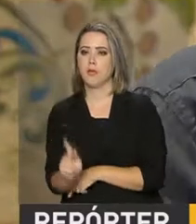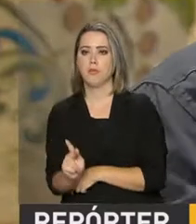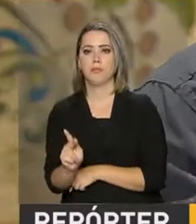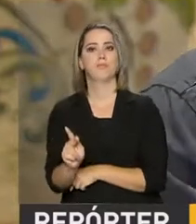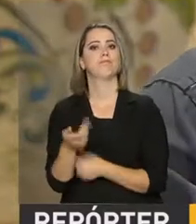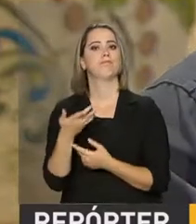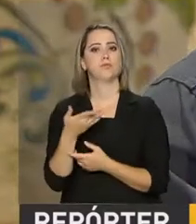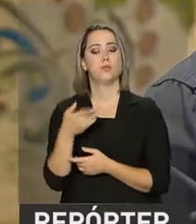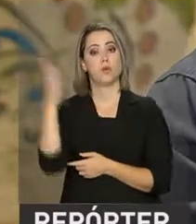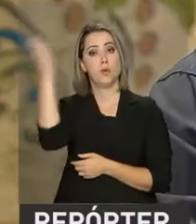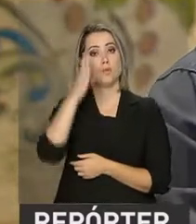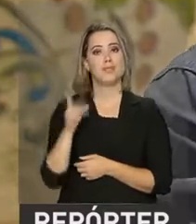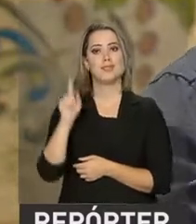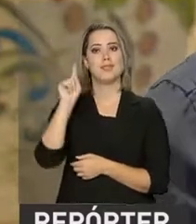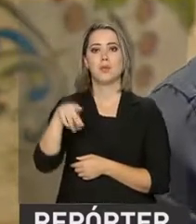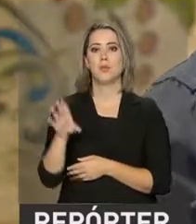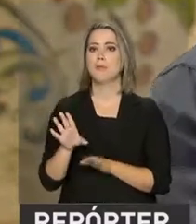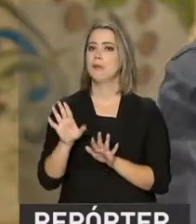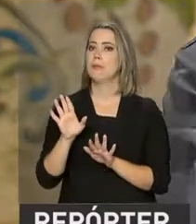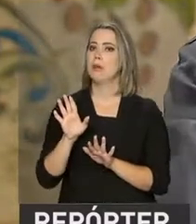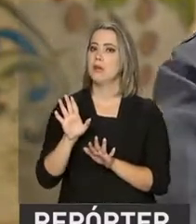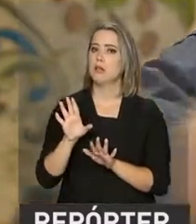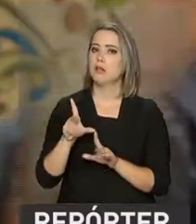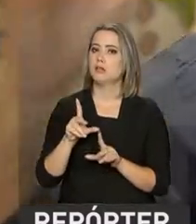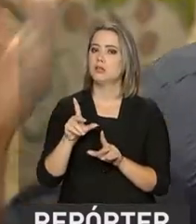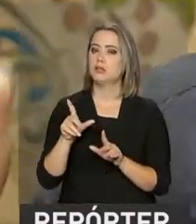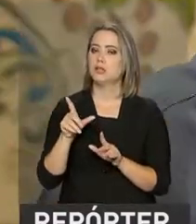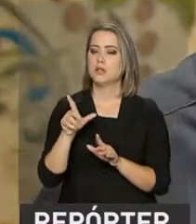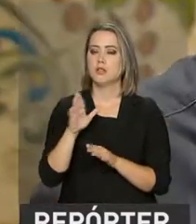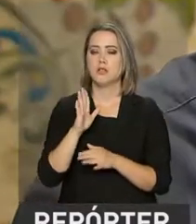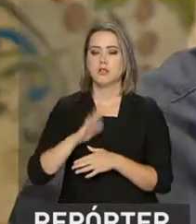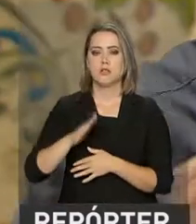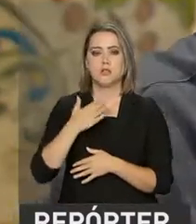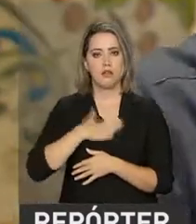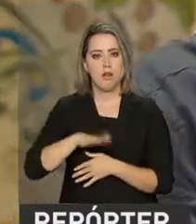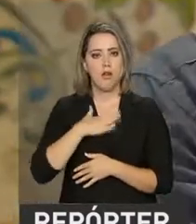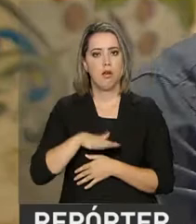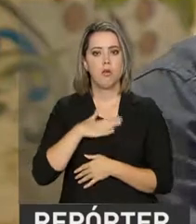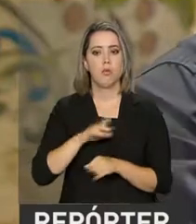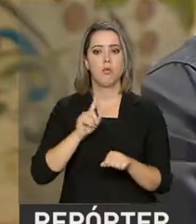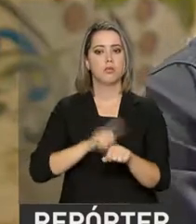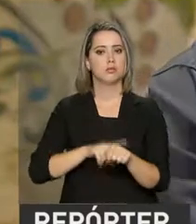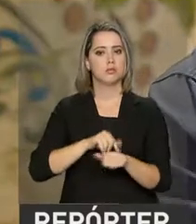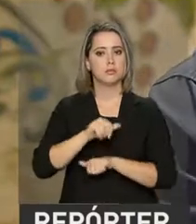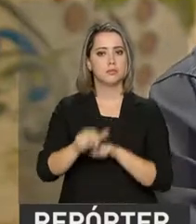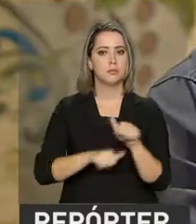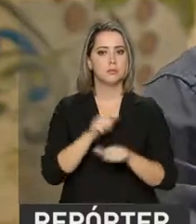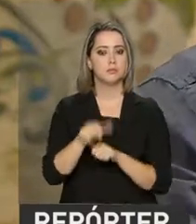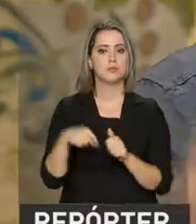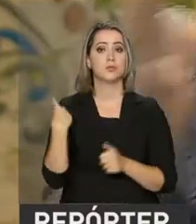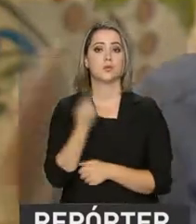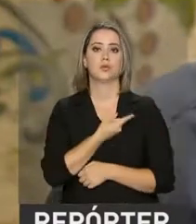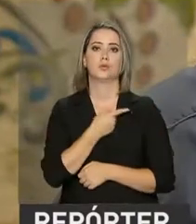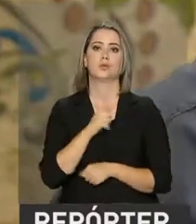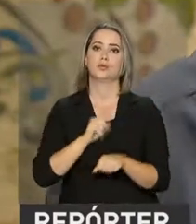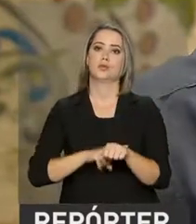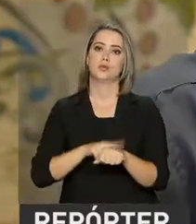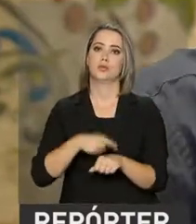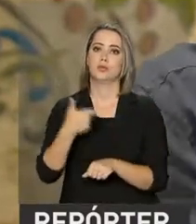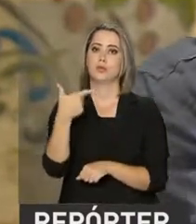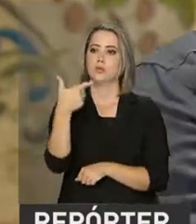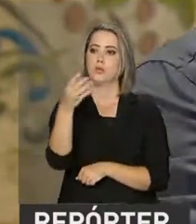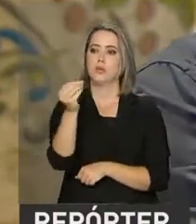brasil é o que está fazendo a reforma mais suave como é o tempo de transição o tempo de transição na nossa reforma de 20 anos